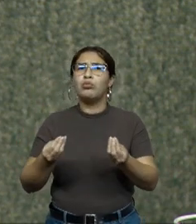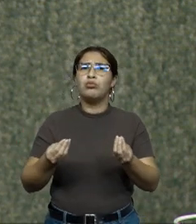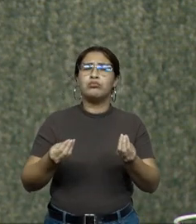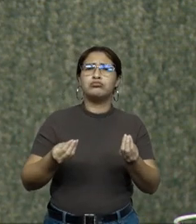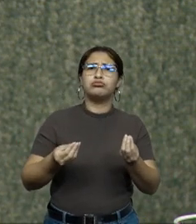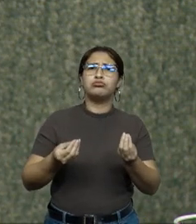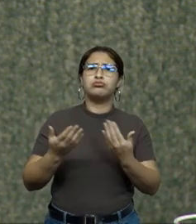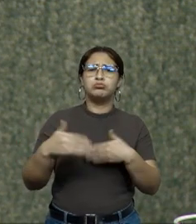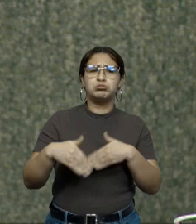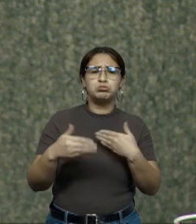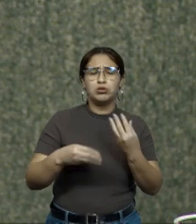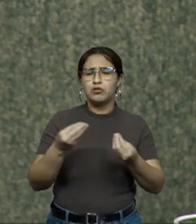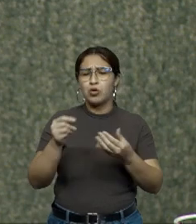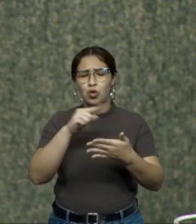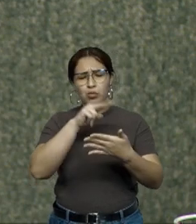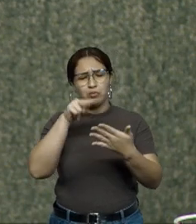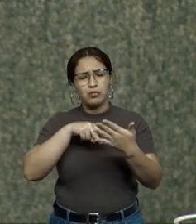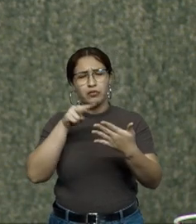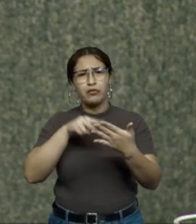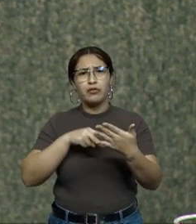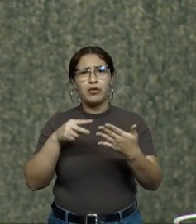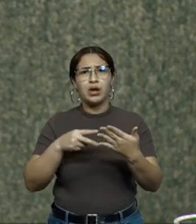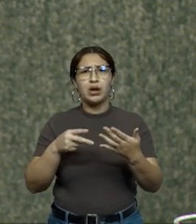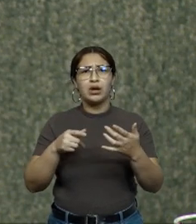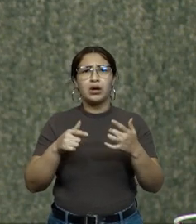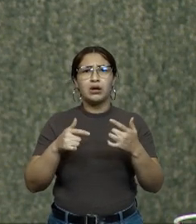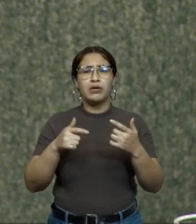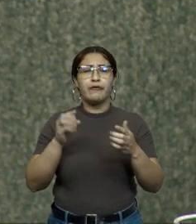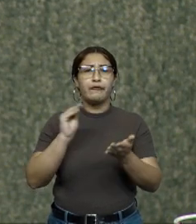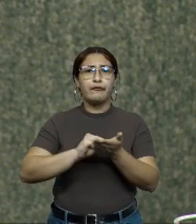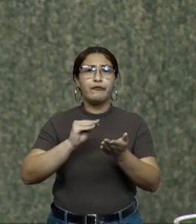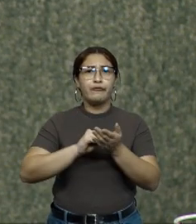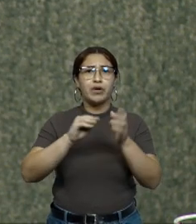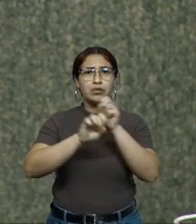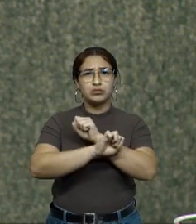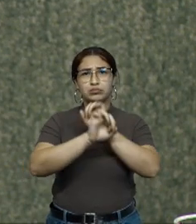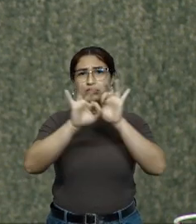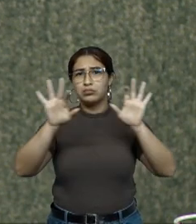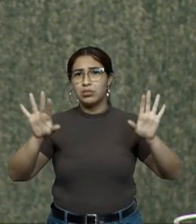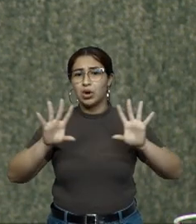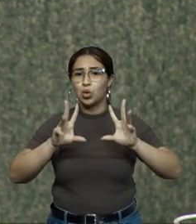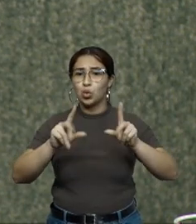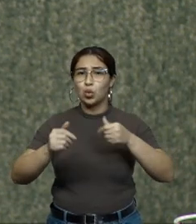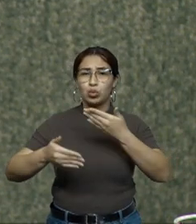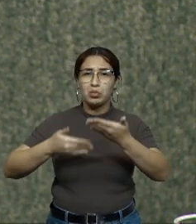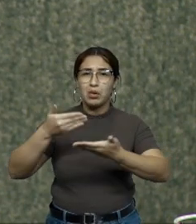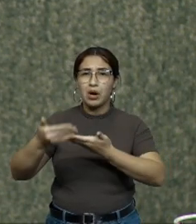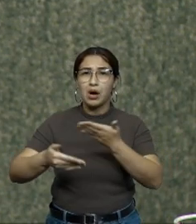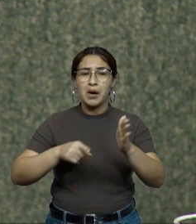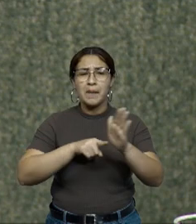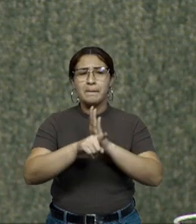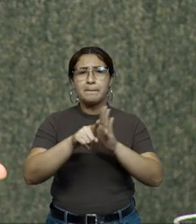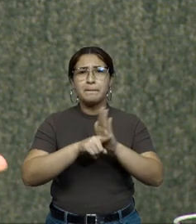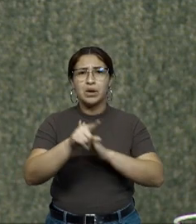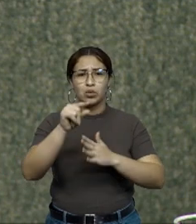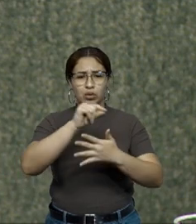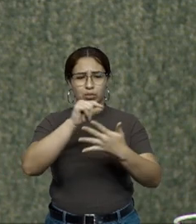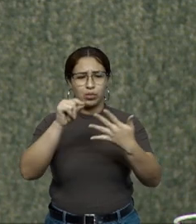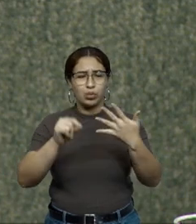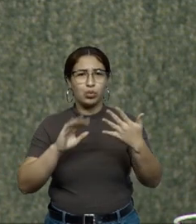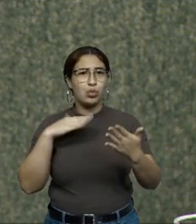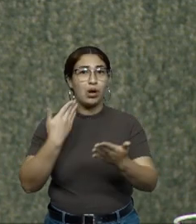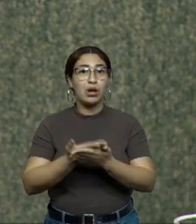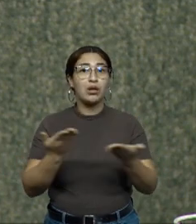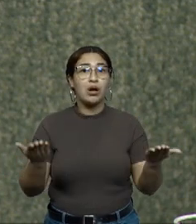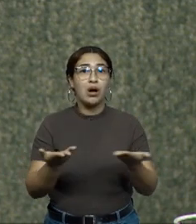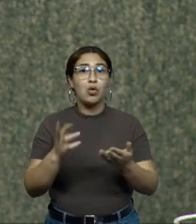é a ausência de Transparência no processo como um todo as perguntas que se fazem até agora